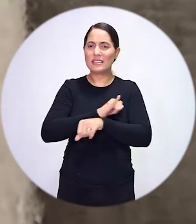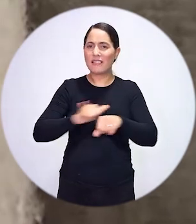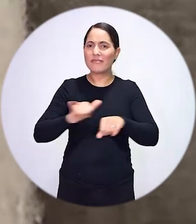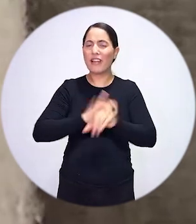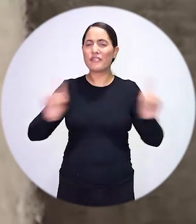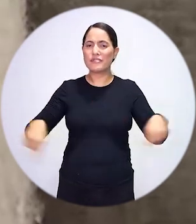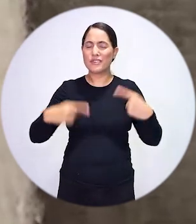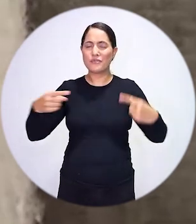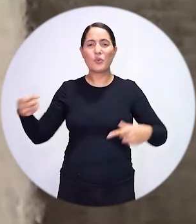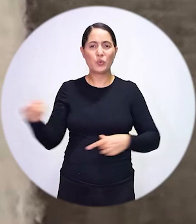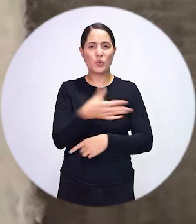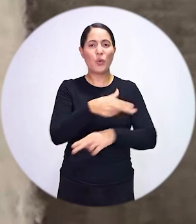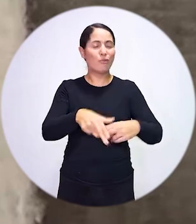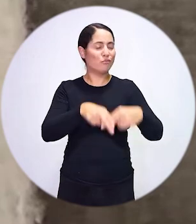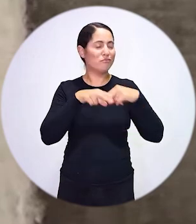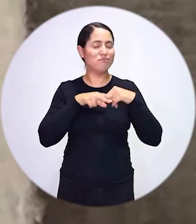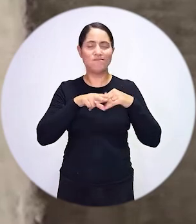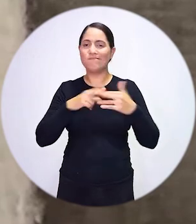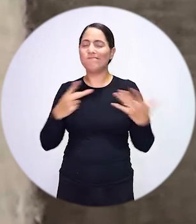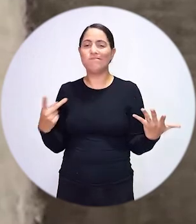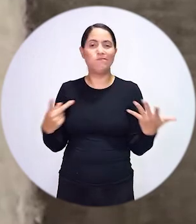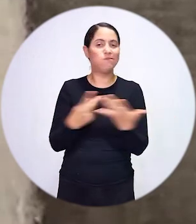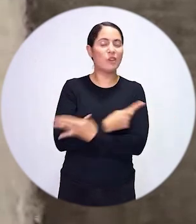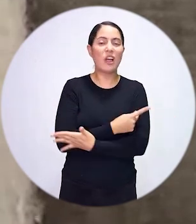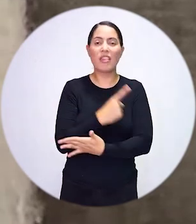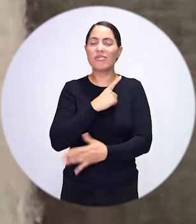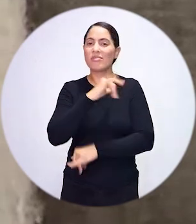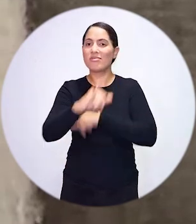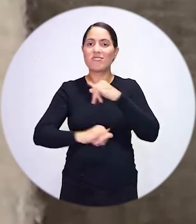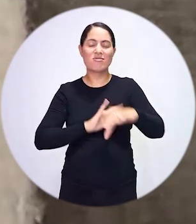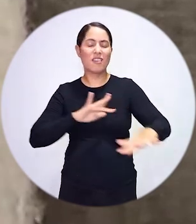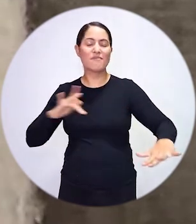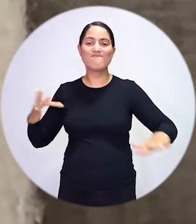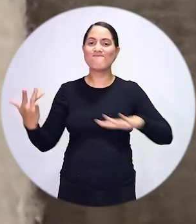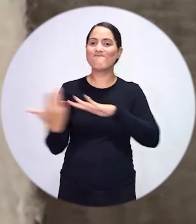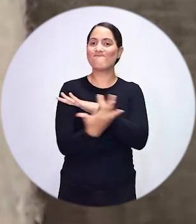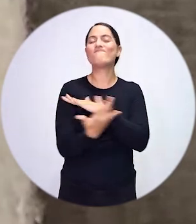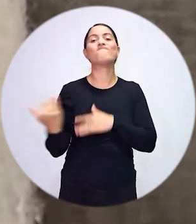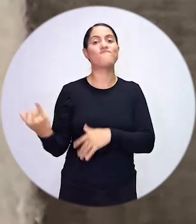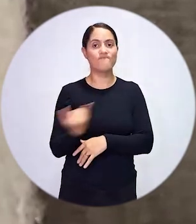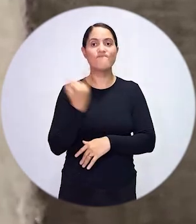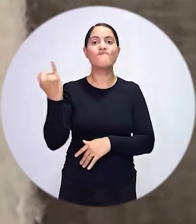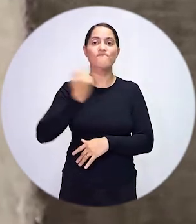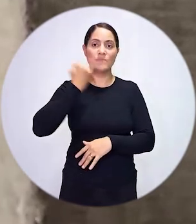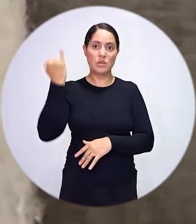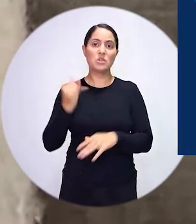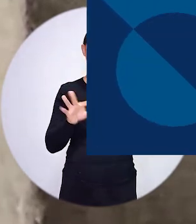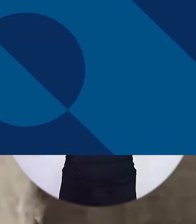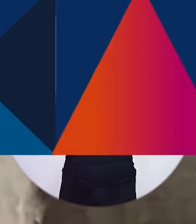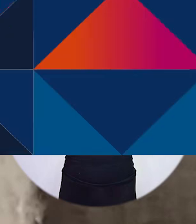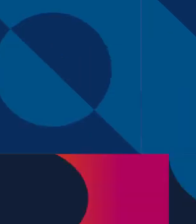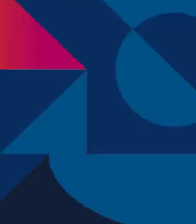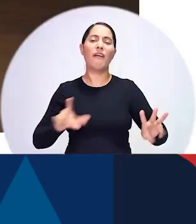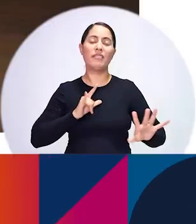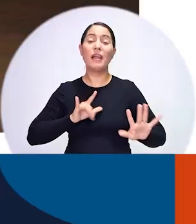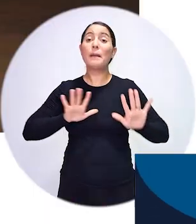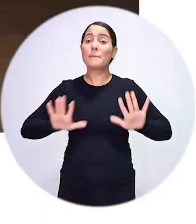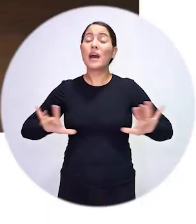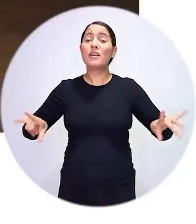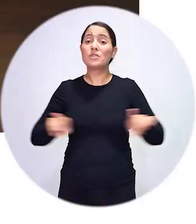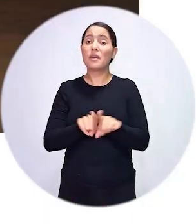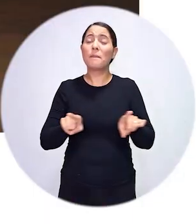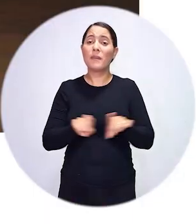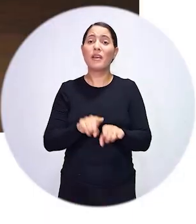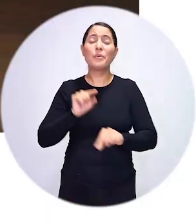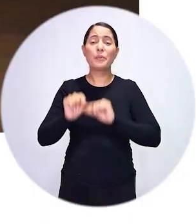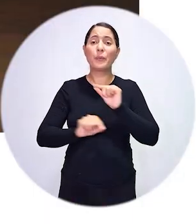para enfrentar esses novos desafios associados ao aumento da importância das plataformas digitais e desses fóruns de interação online. E,